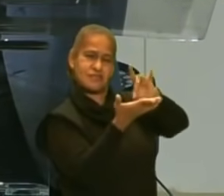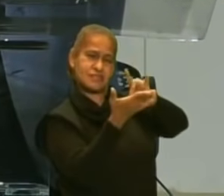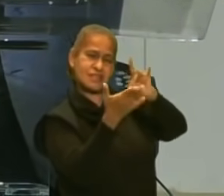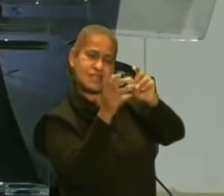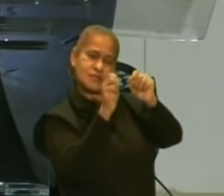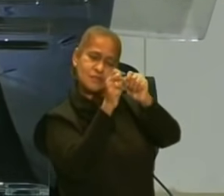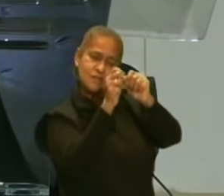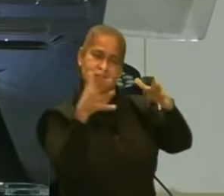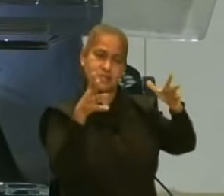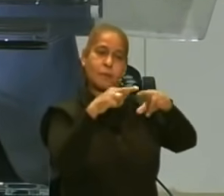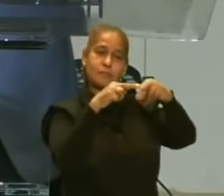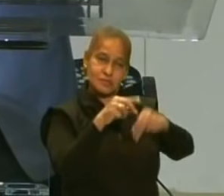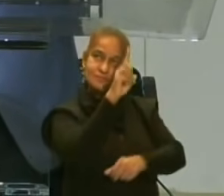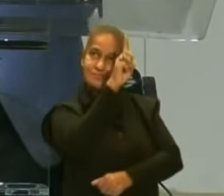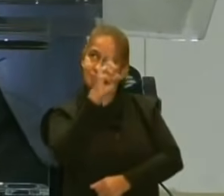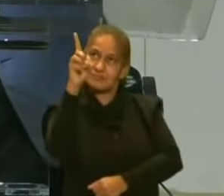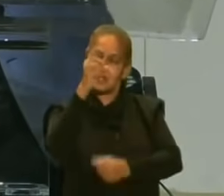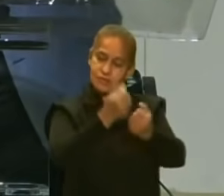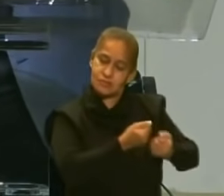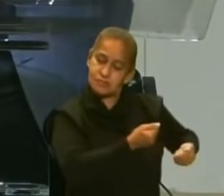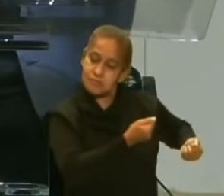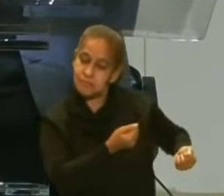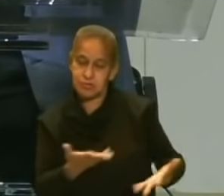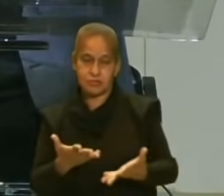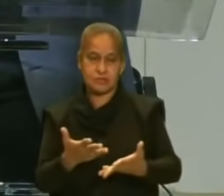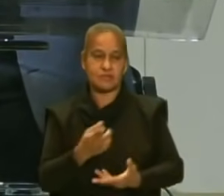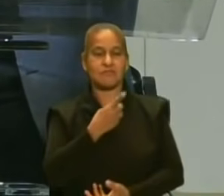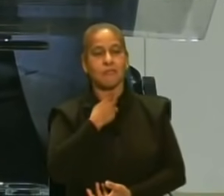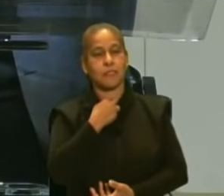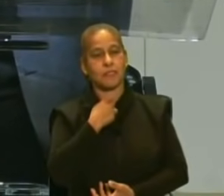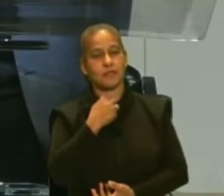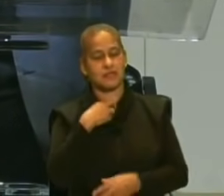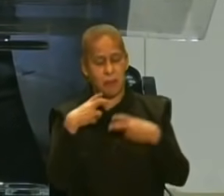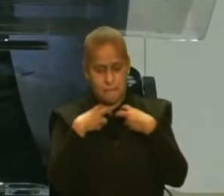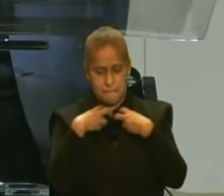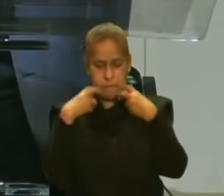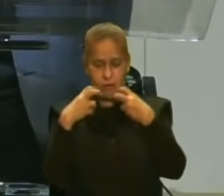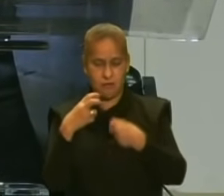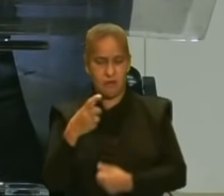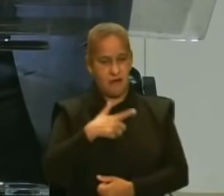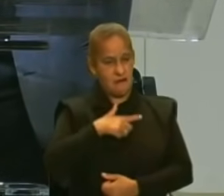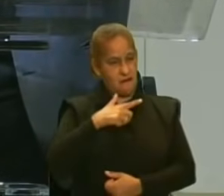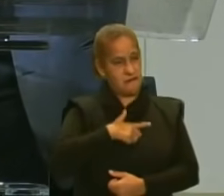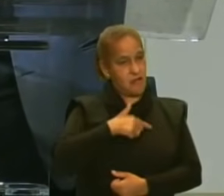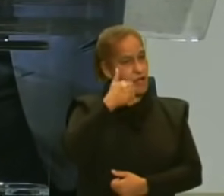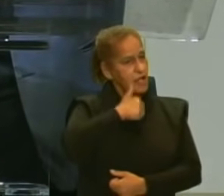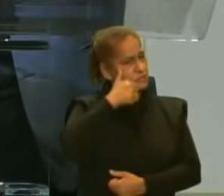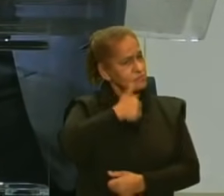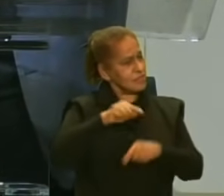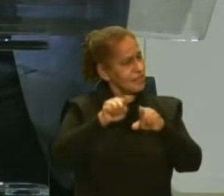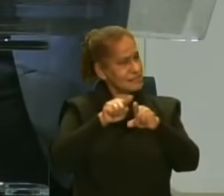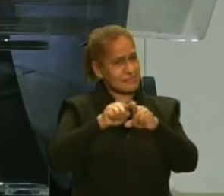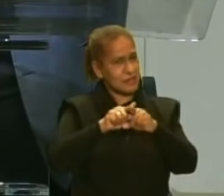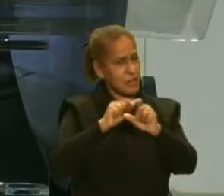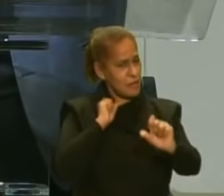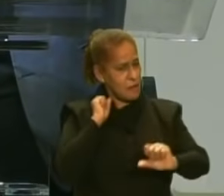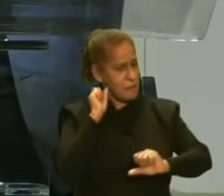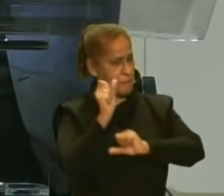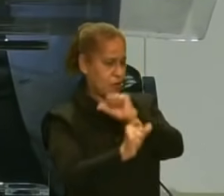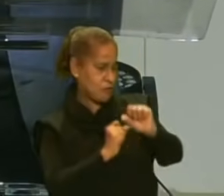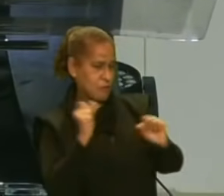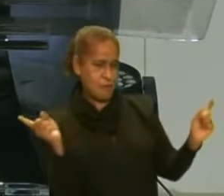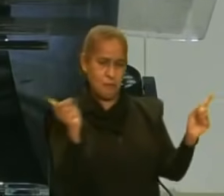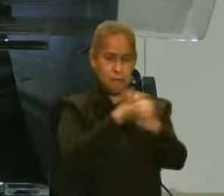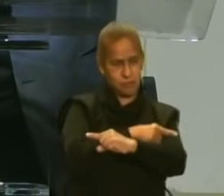Deus os entregou a desejos vergonhosos. Até as mulheres trocaram sua forma natural de